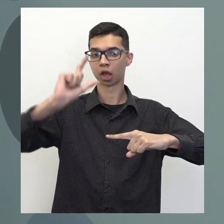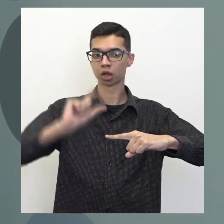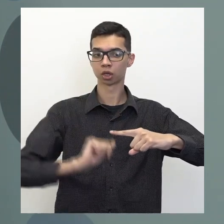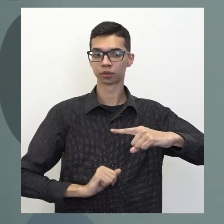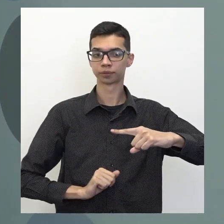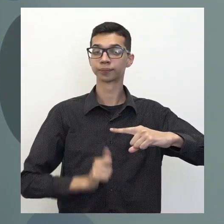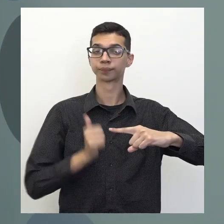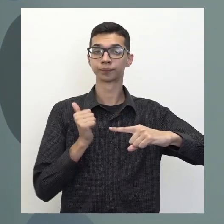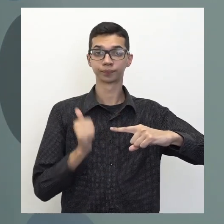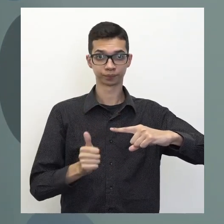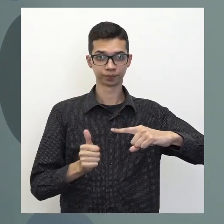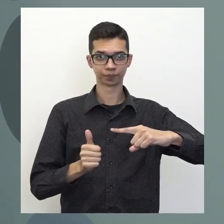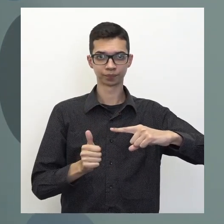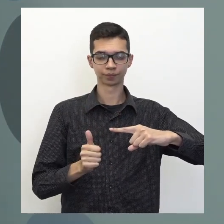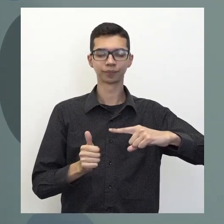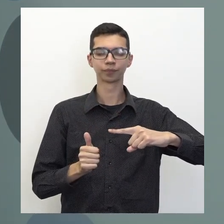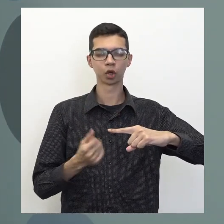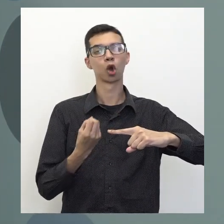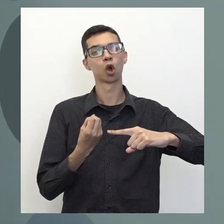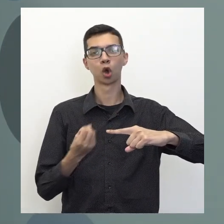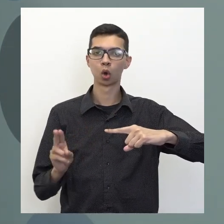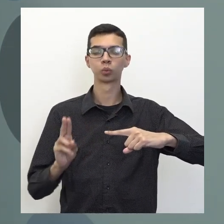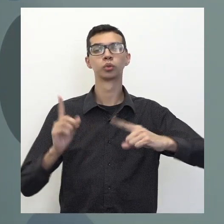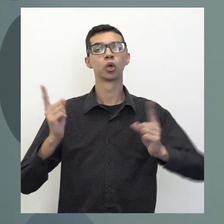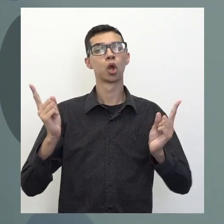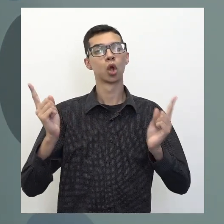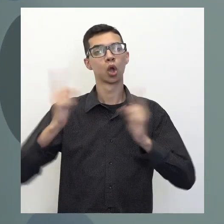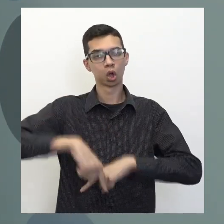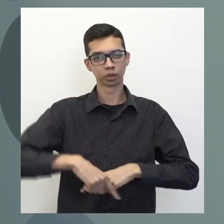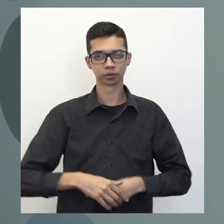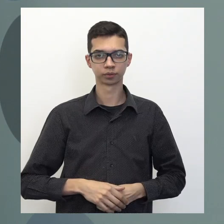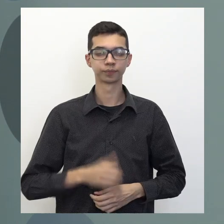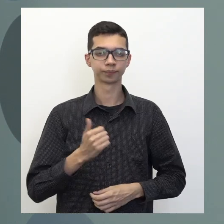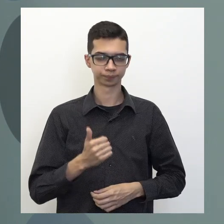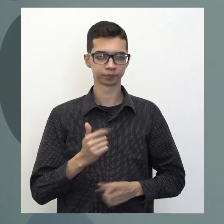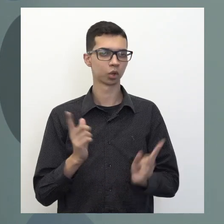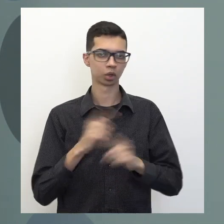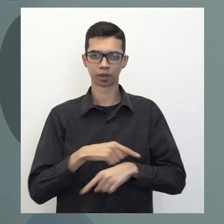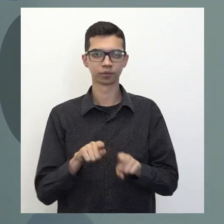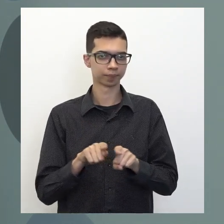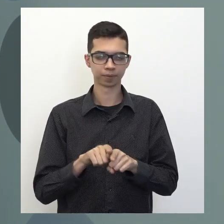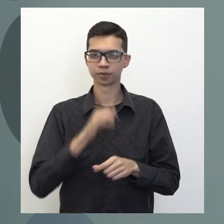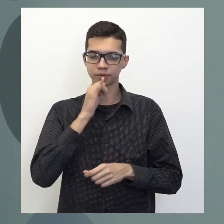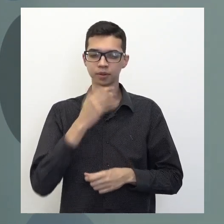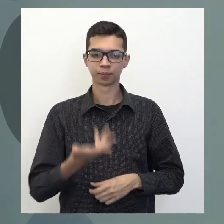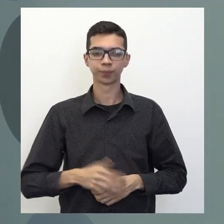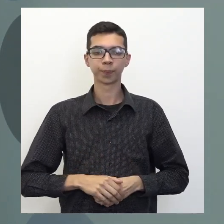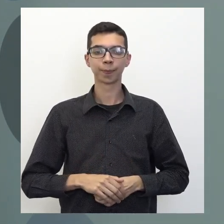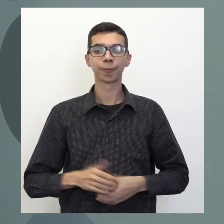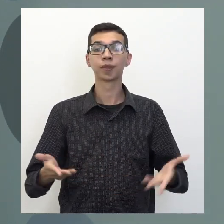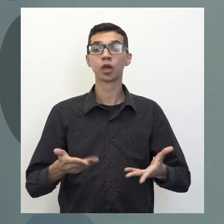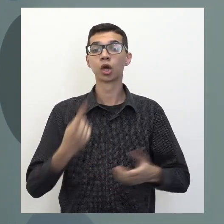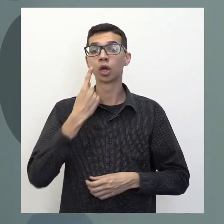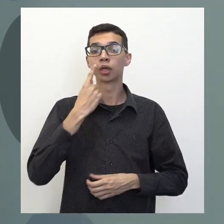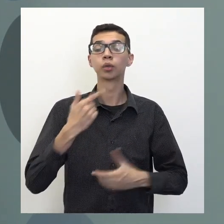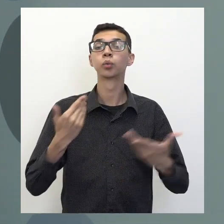maior aqui, né? Inversamente. Mas agora eu quero saber quem? Quem é o menor. Então, vou ter que pegar quem? Qual que tem menor valor aqui? Vai